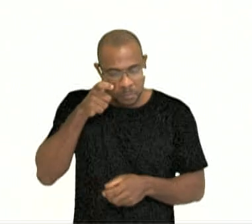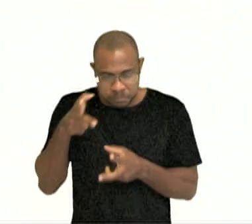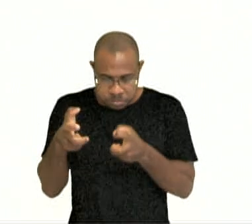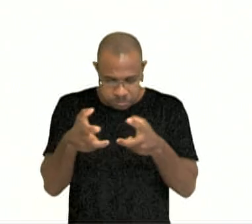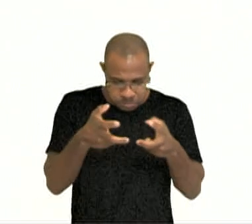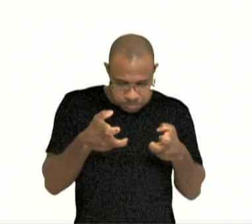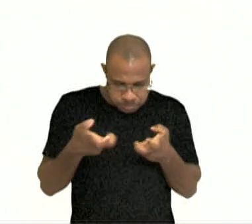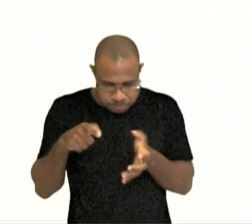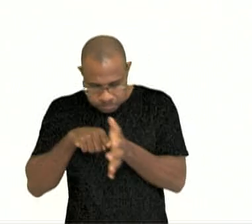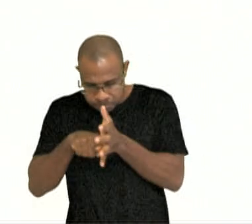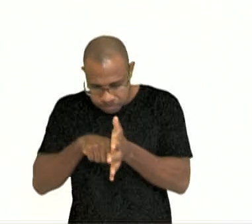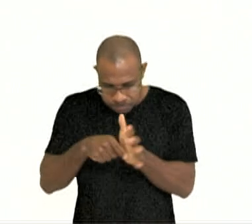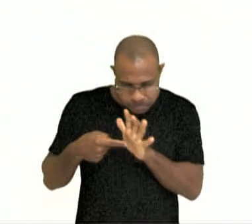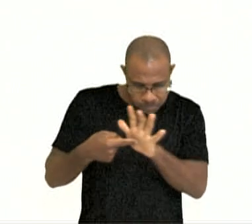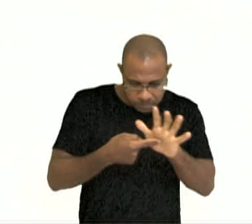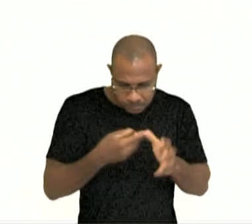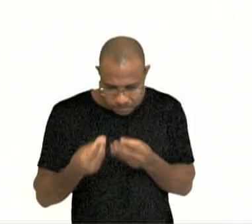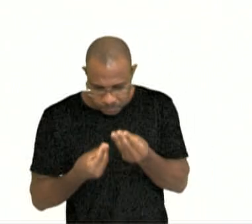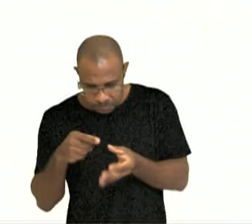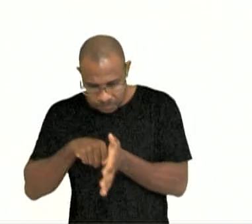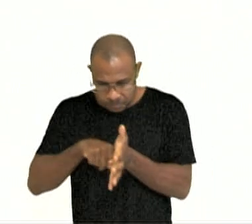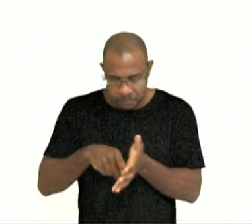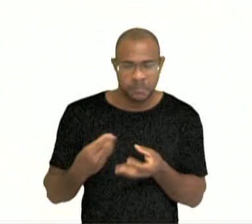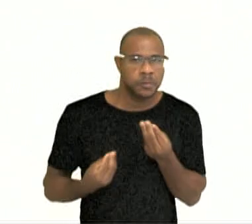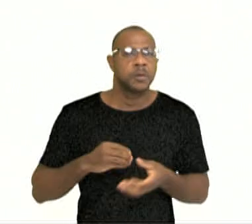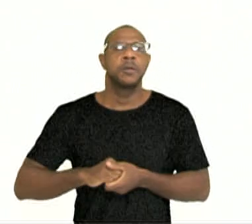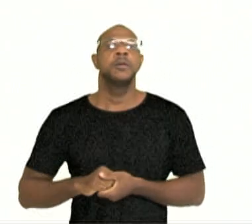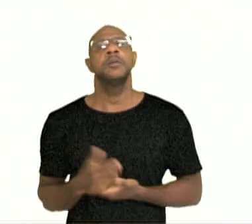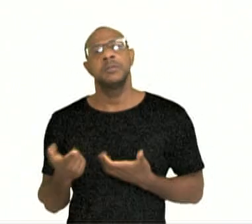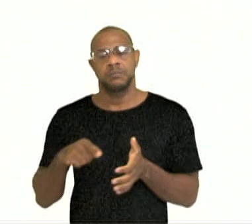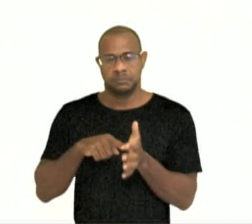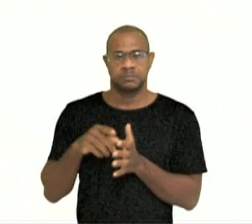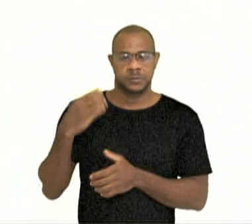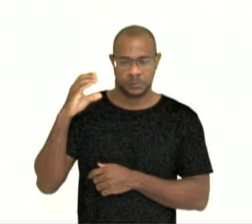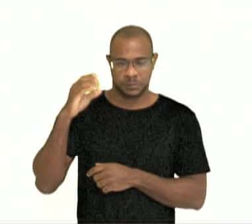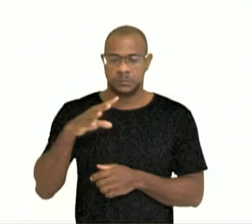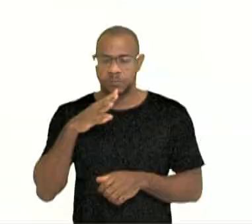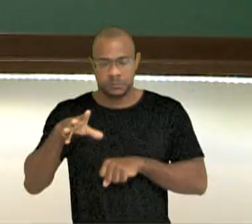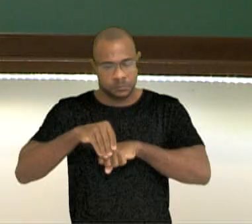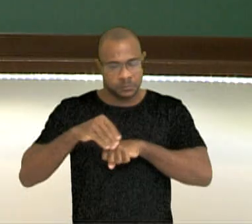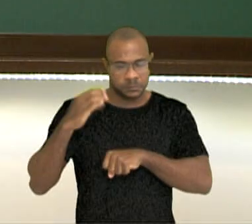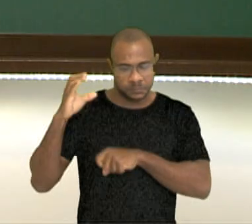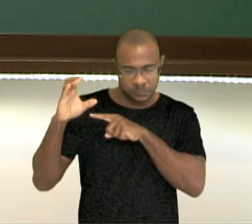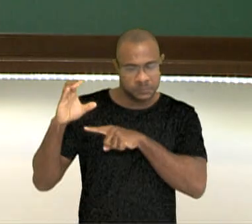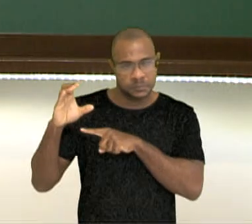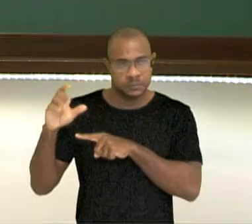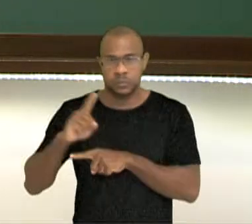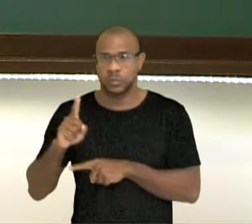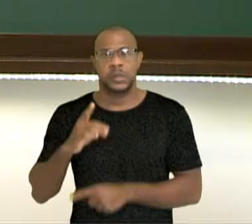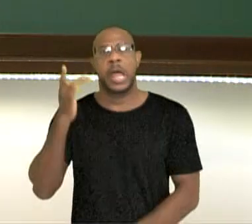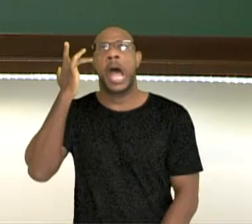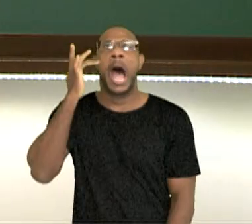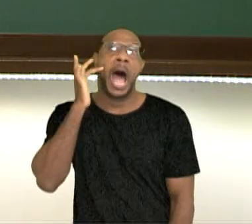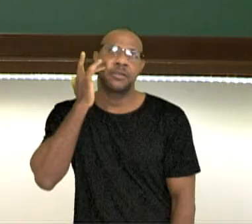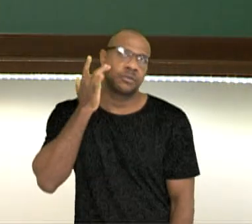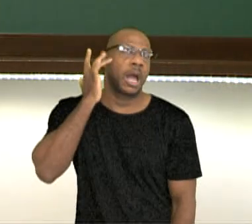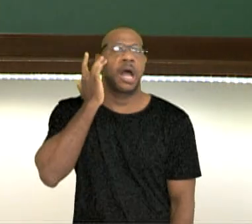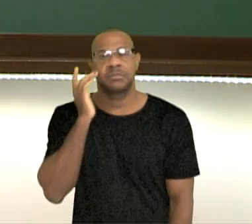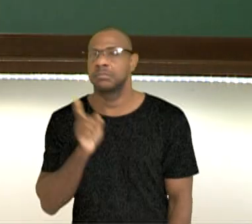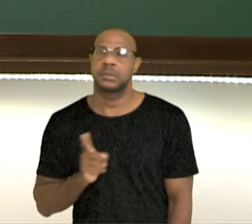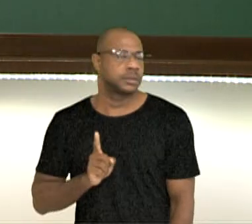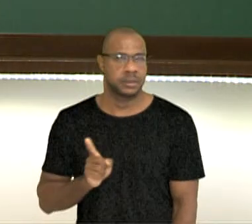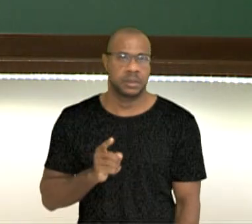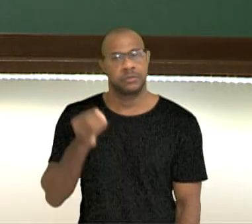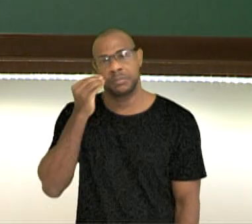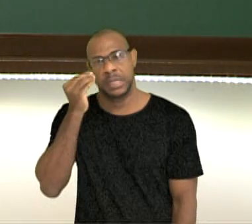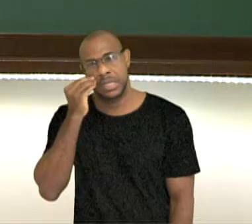observação, identificação e pesquisa. Então, o conhecimento científico, ele não é baseado no achismo, não é baseado na